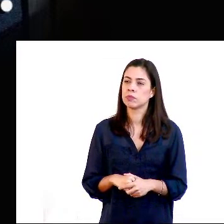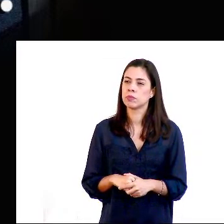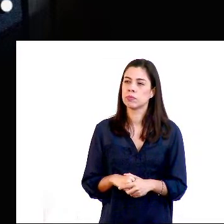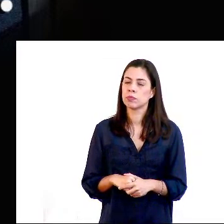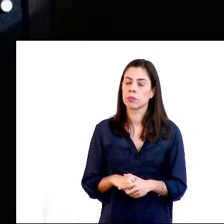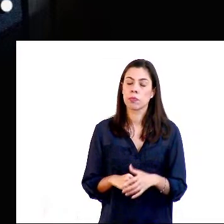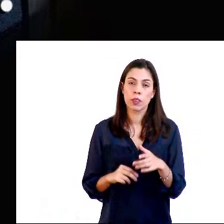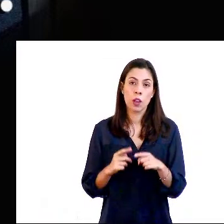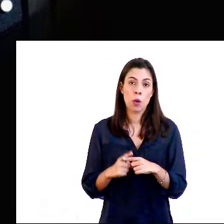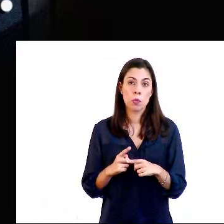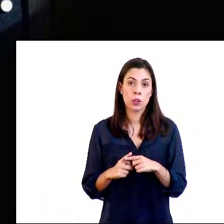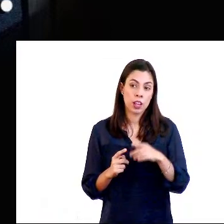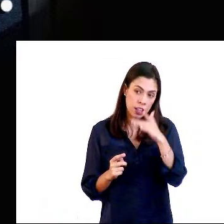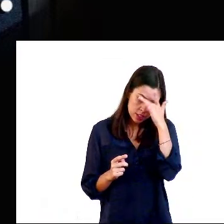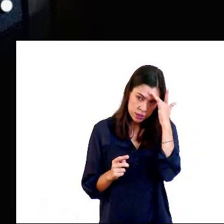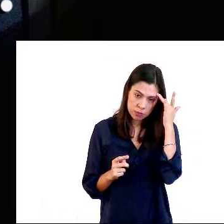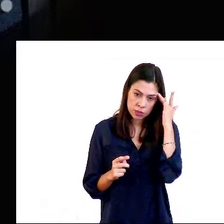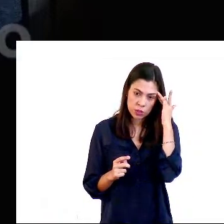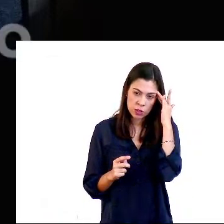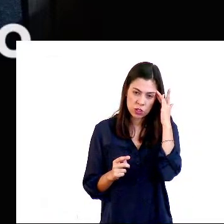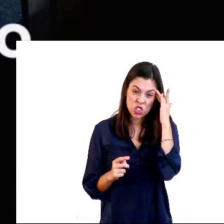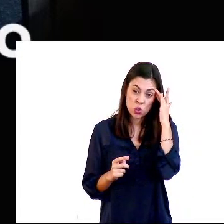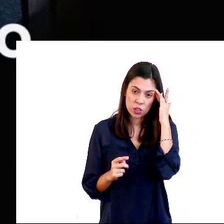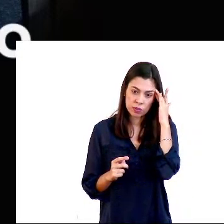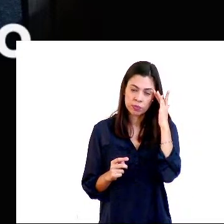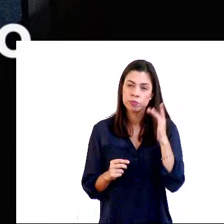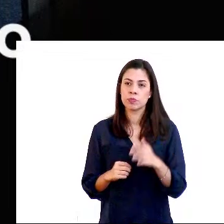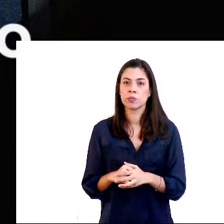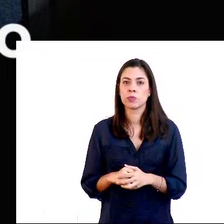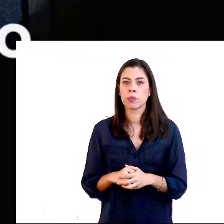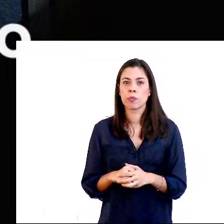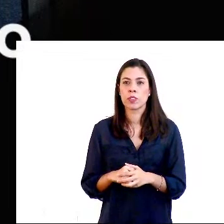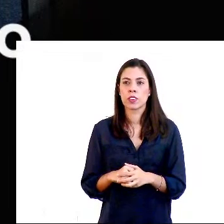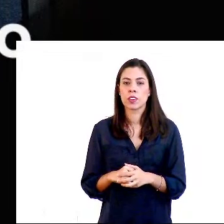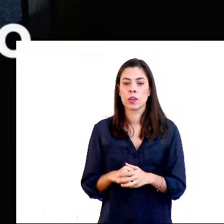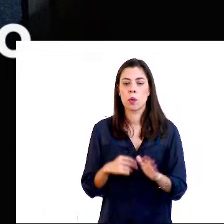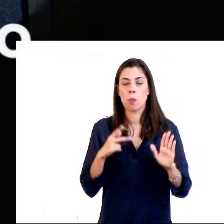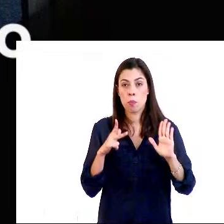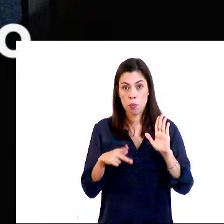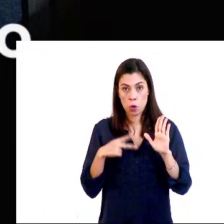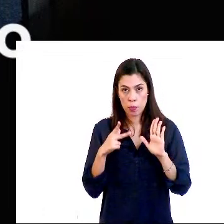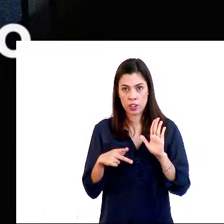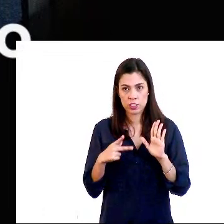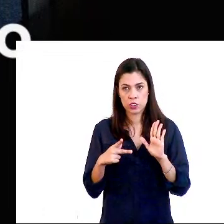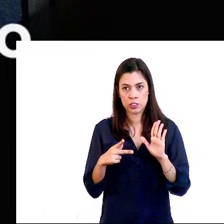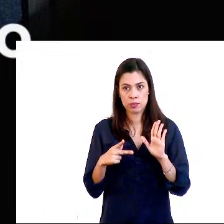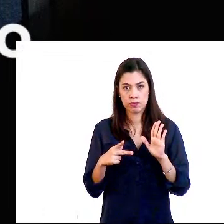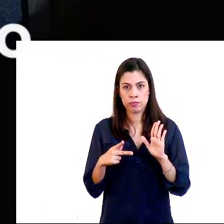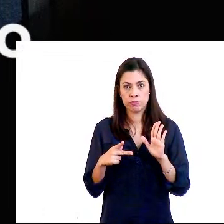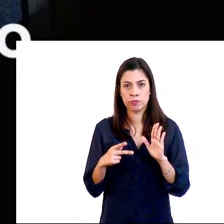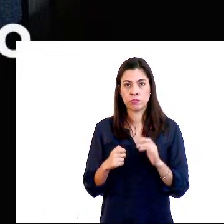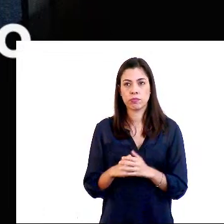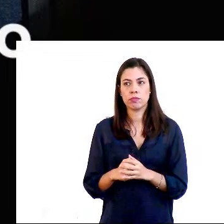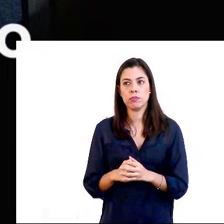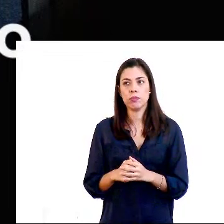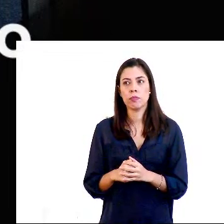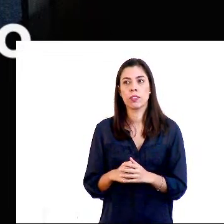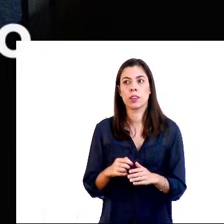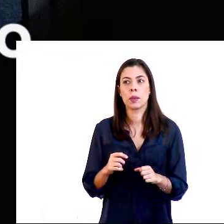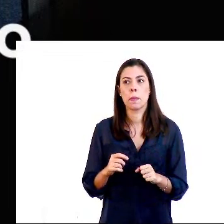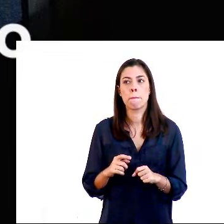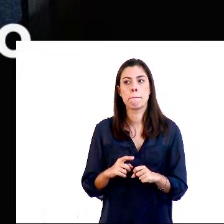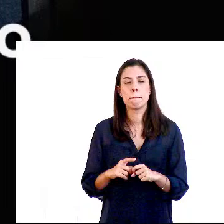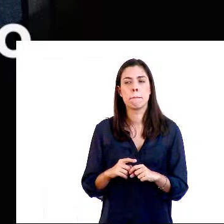garantia, para eles é o fim de toda contenda. Por isso Deus, quando quis mostrar mais firmemente aos herdeiros da promessa